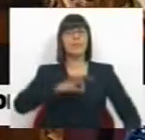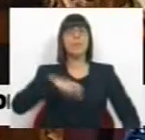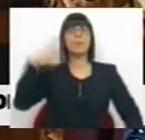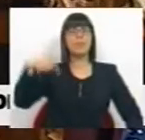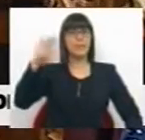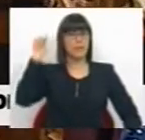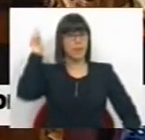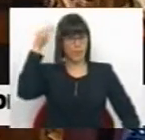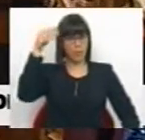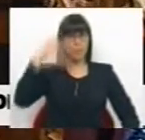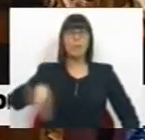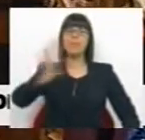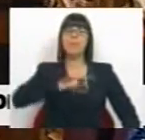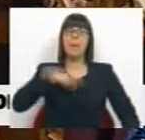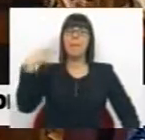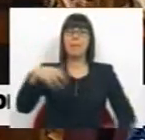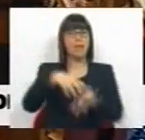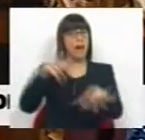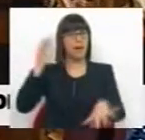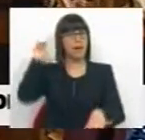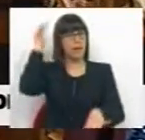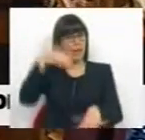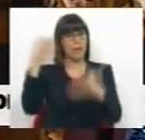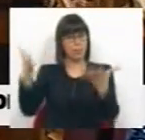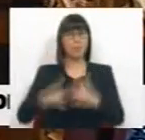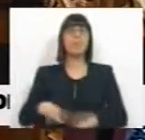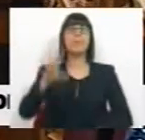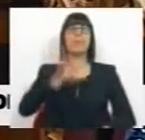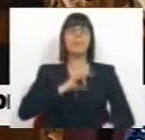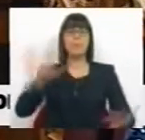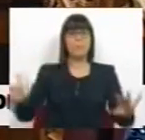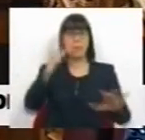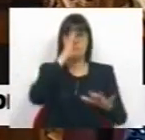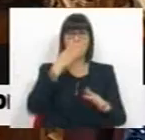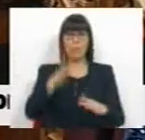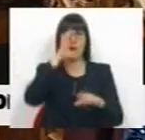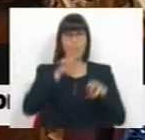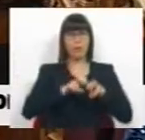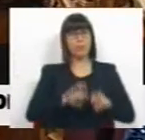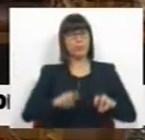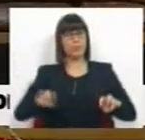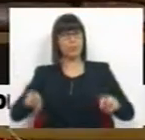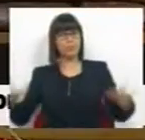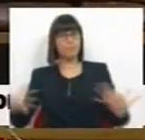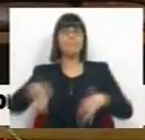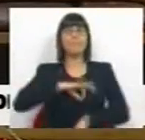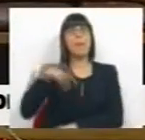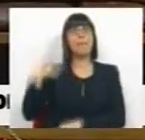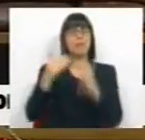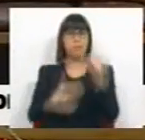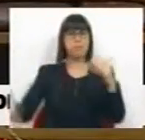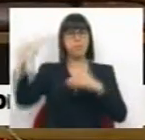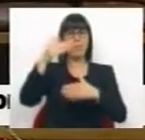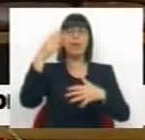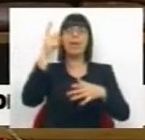Senhor Presidente da República, Senhor Presidente da Assembleia da República, Senhor Primeiro-Ministro e demais membros do Governo, Senhor Presidente do